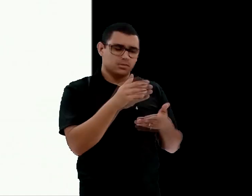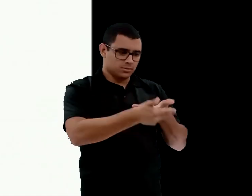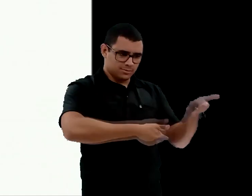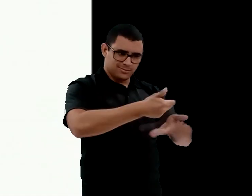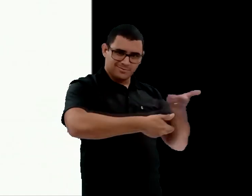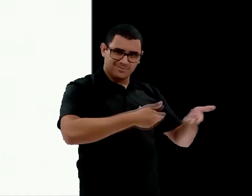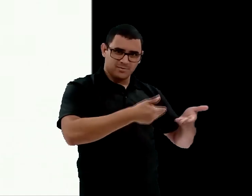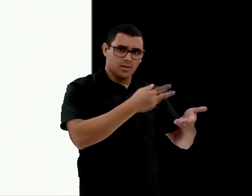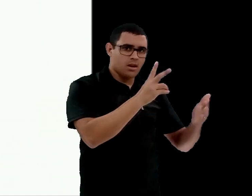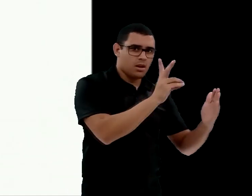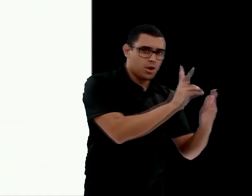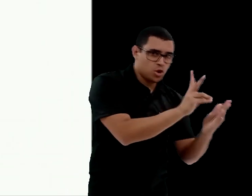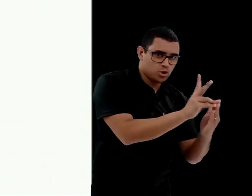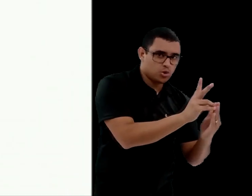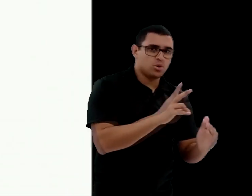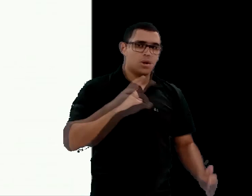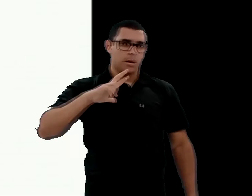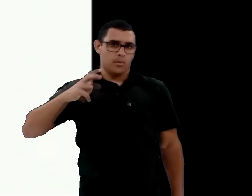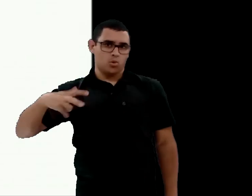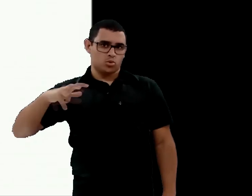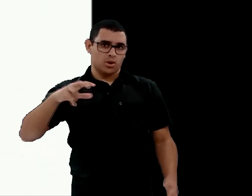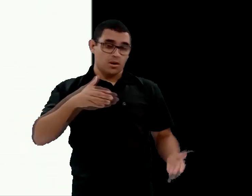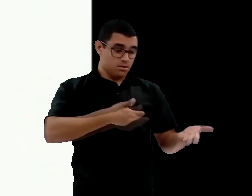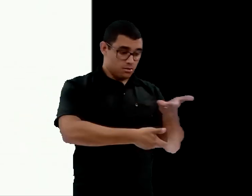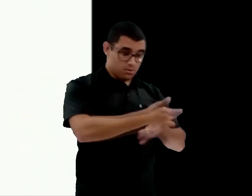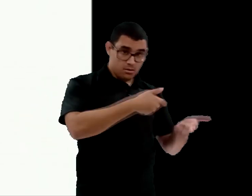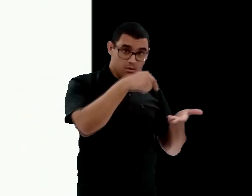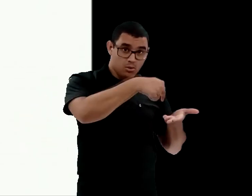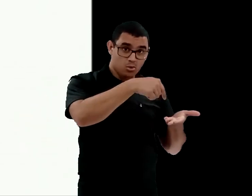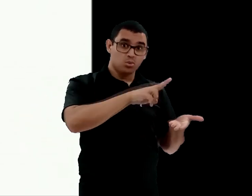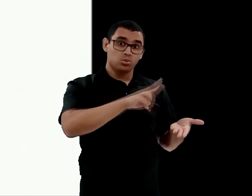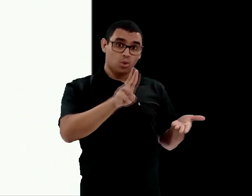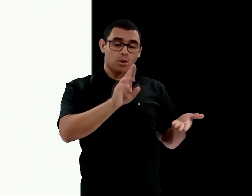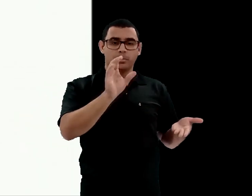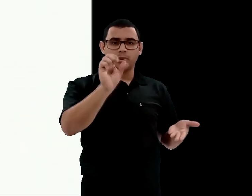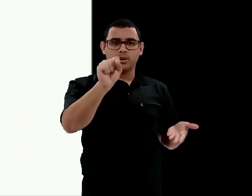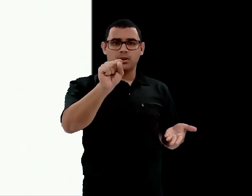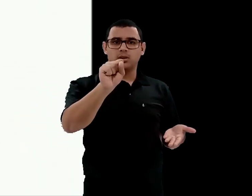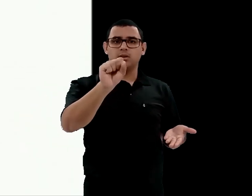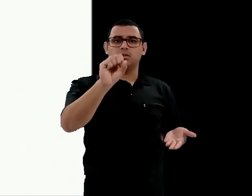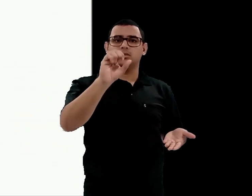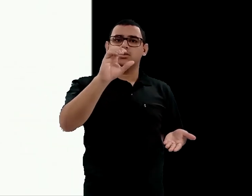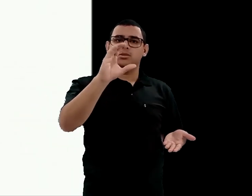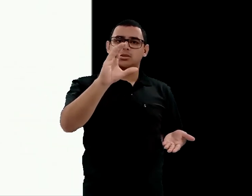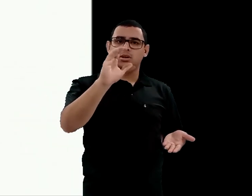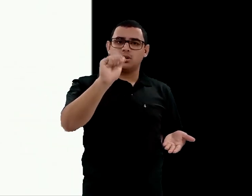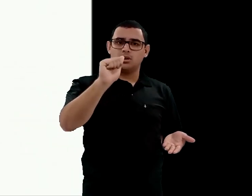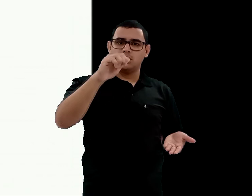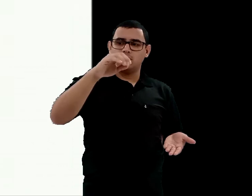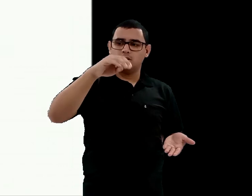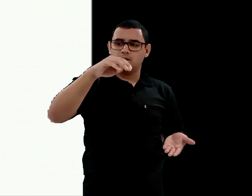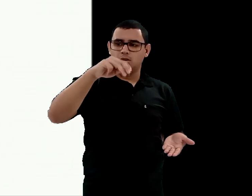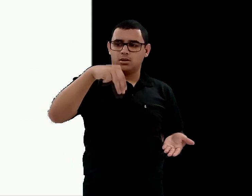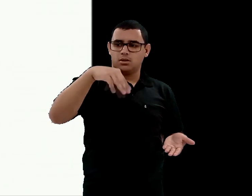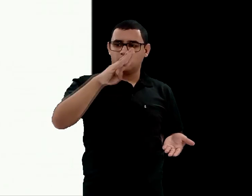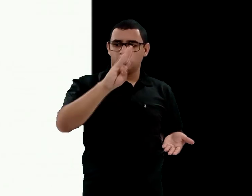uma espécie de troca. Os povos indígenas, eles retiravam o pau-brasil ou prestavam algum outro serviço e